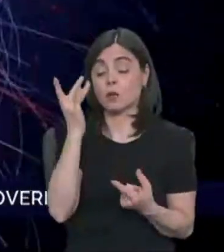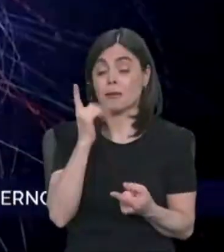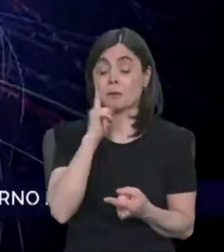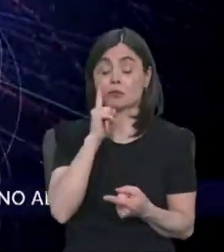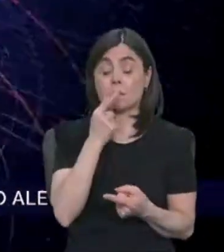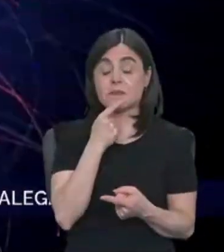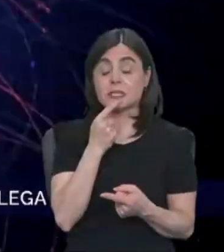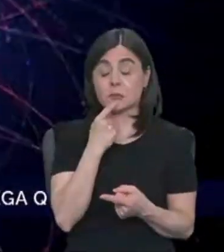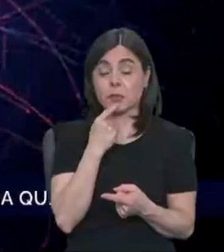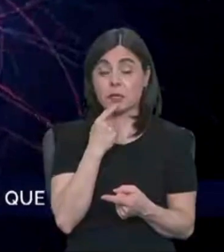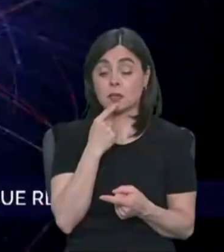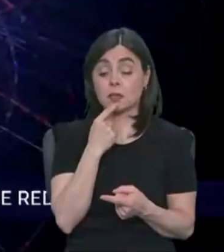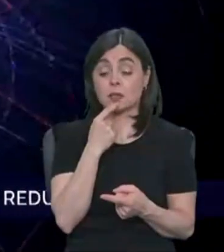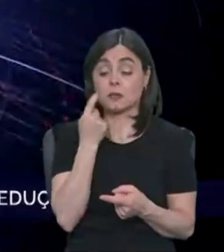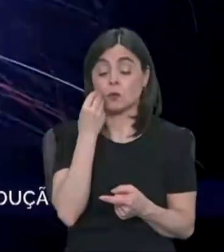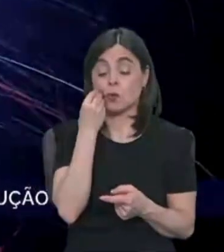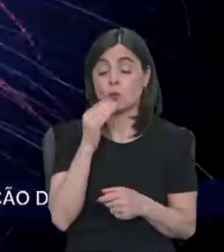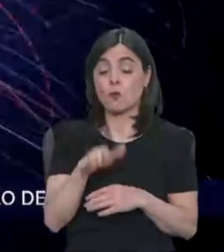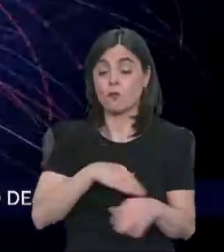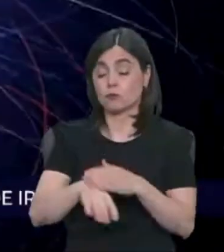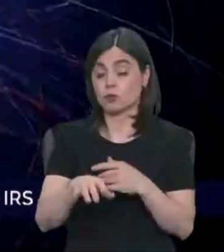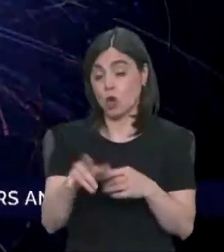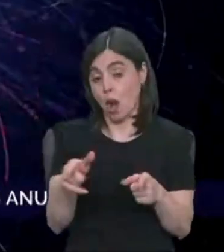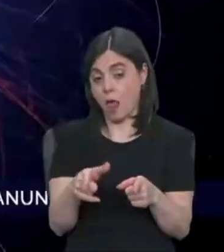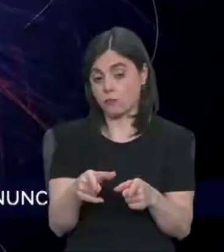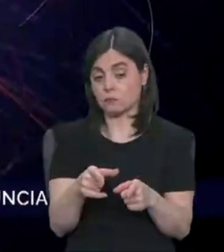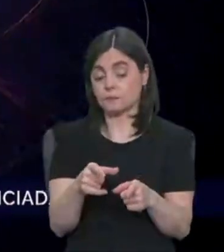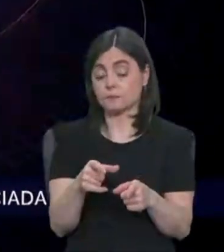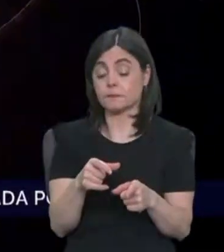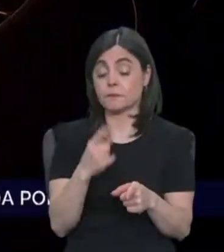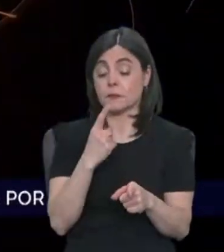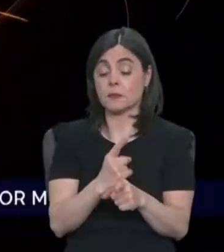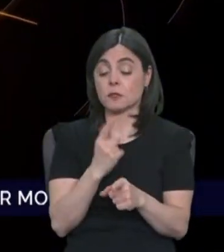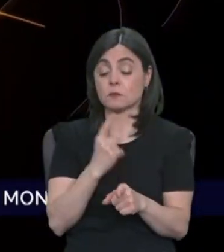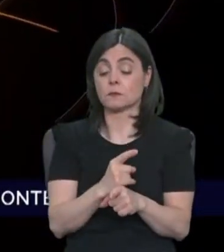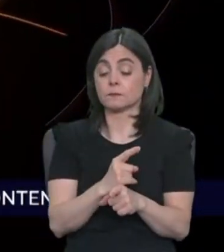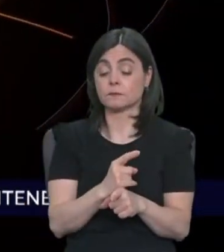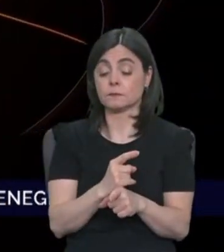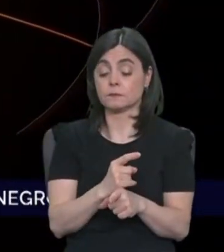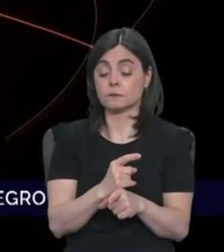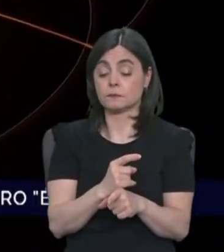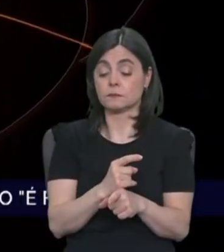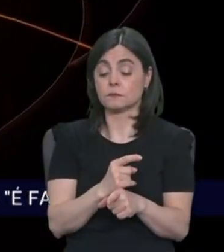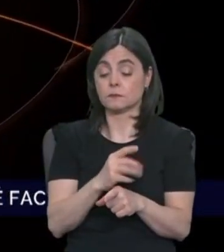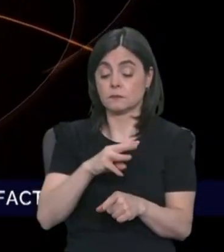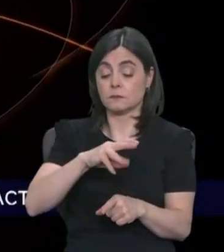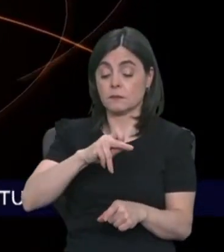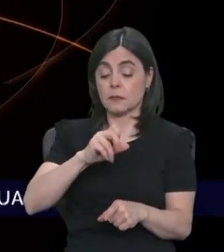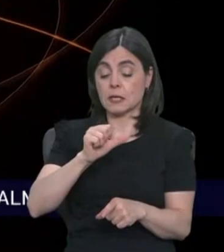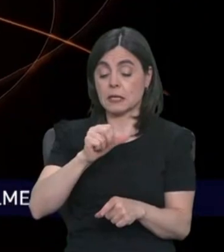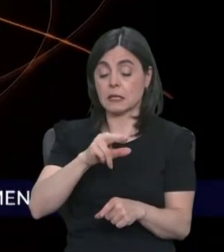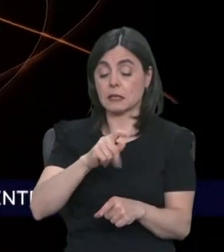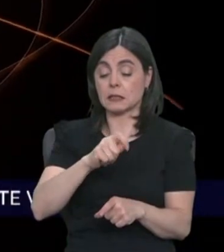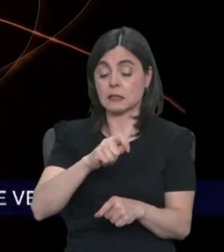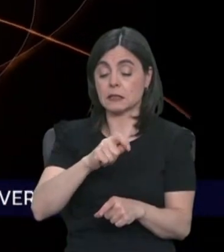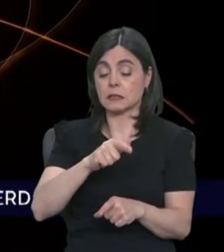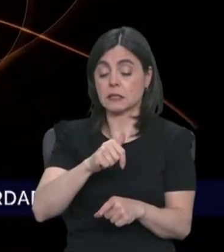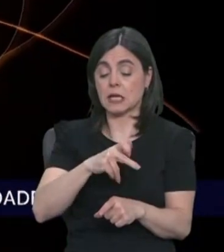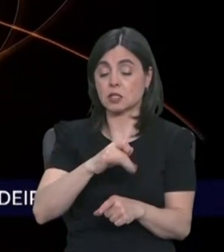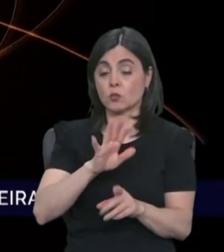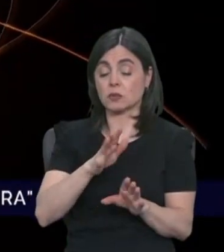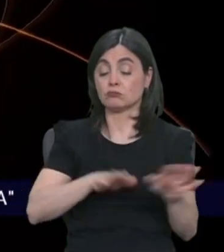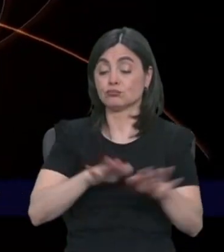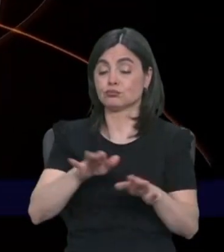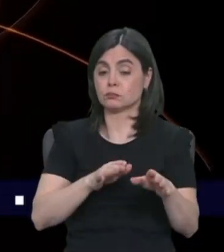perceber exatamente como é que funcionam as magnetares. Porque, apesar de ser... As magnetares, quando têm pequenos abalos sísmicos